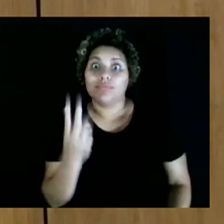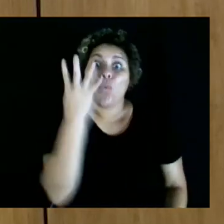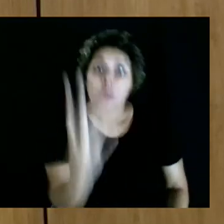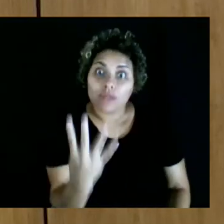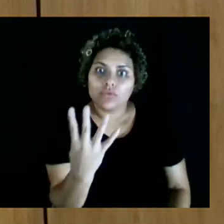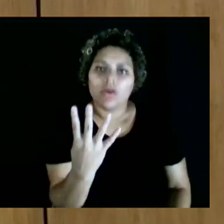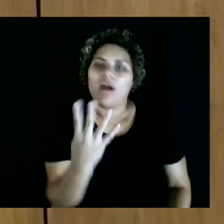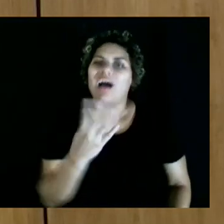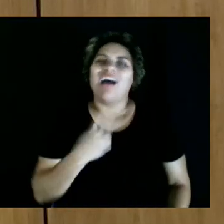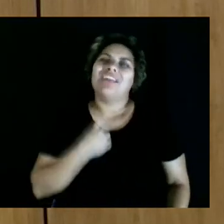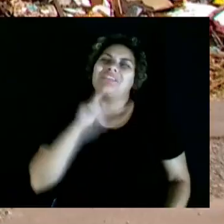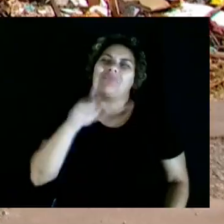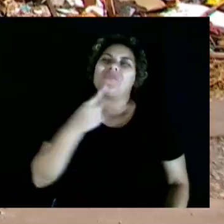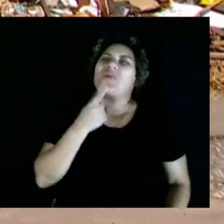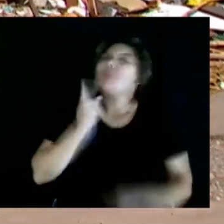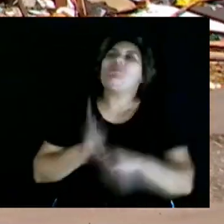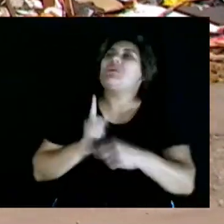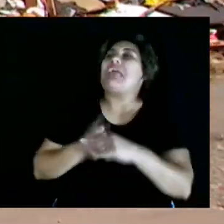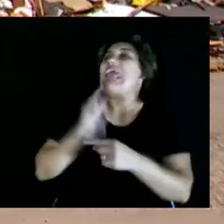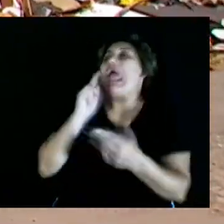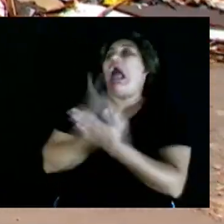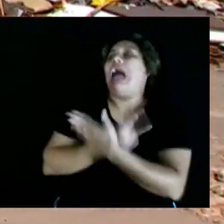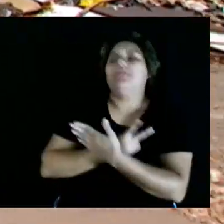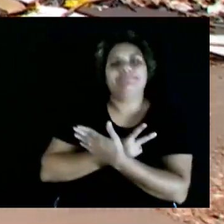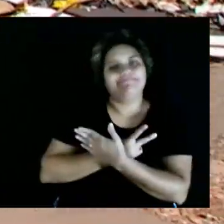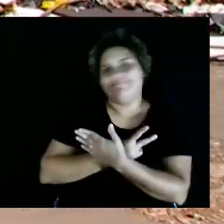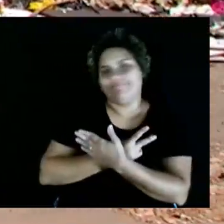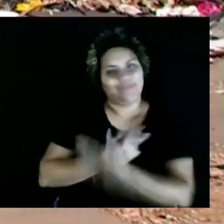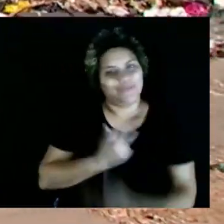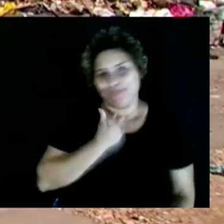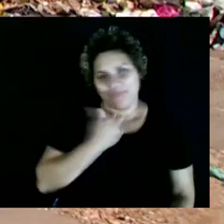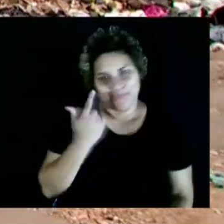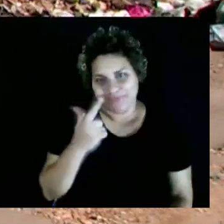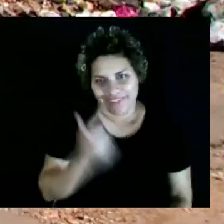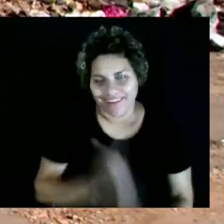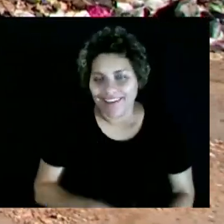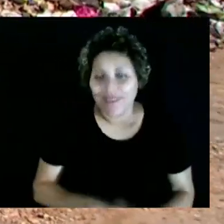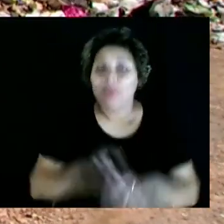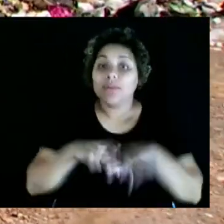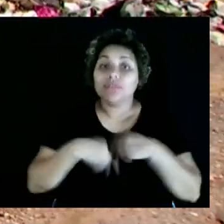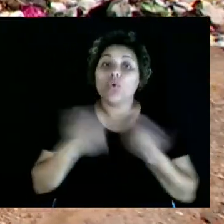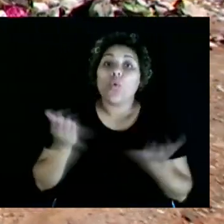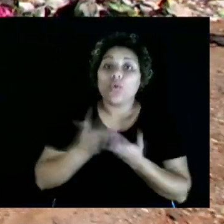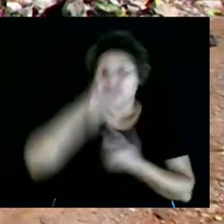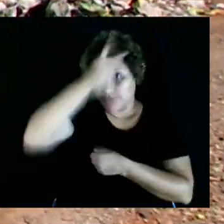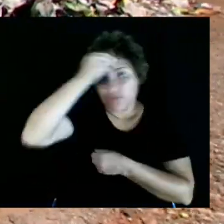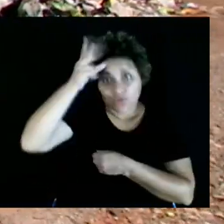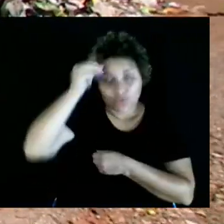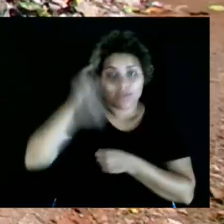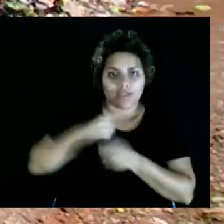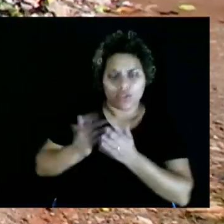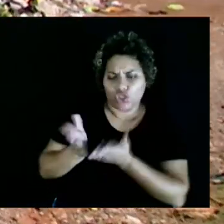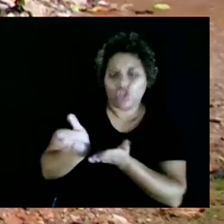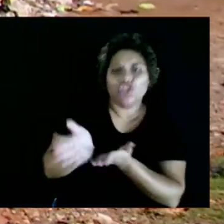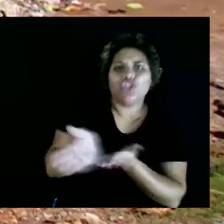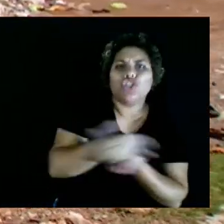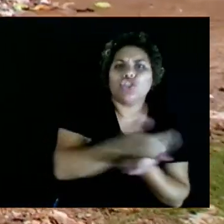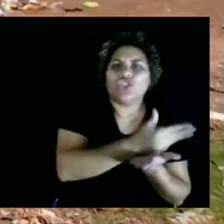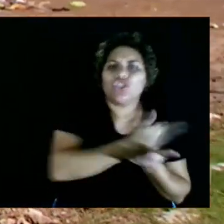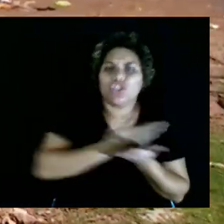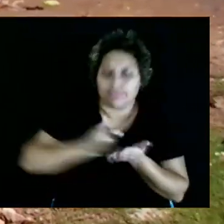justificativa para fazer o descarte de forma irregular. Atualmente, a Prefeitura realiza a remoção diária de grandes volumes de entulho descartado de